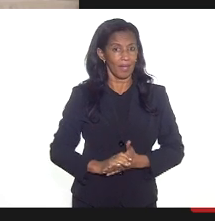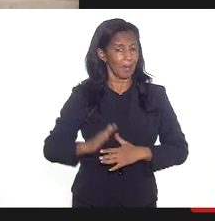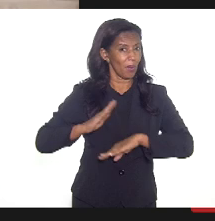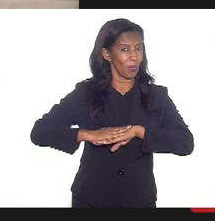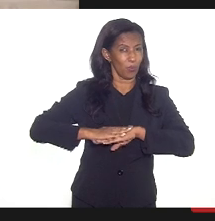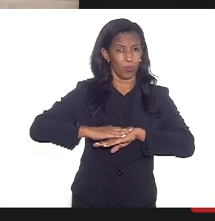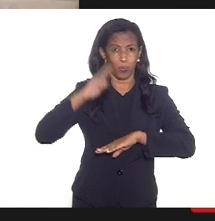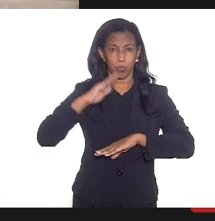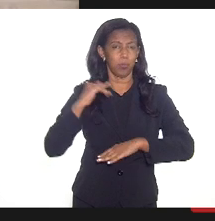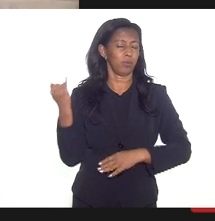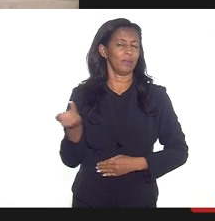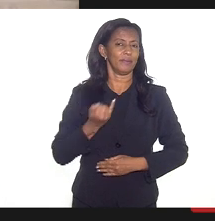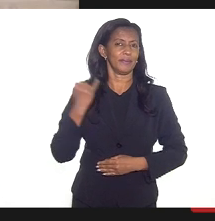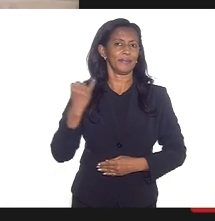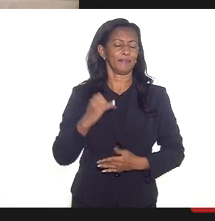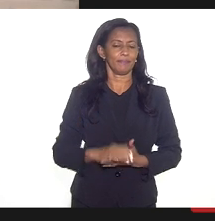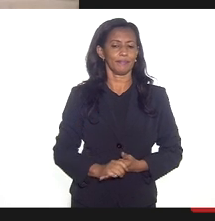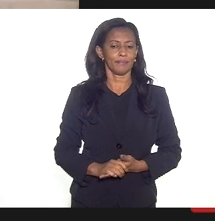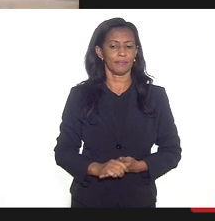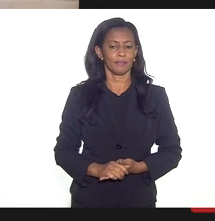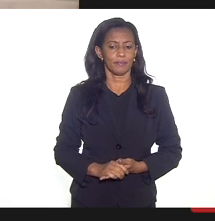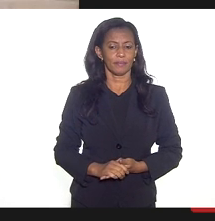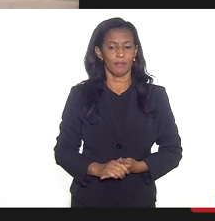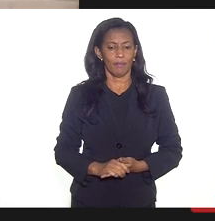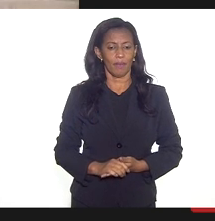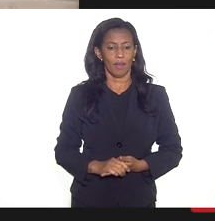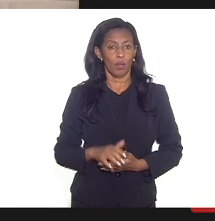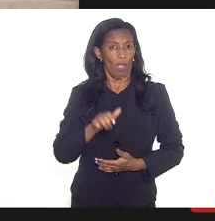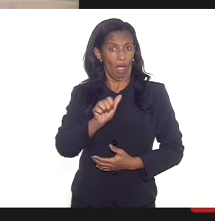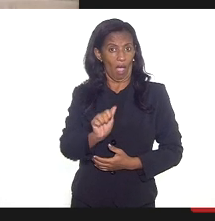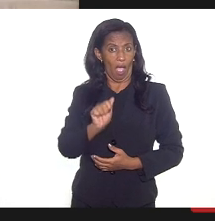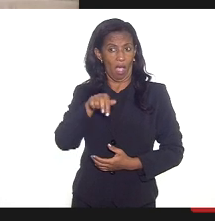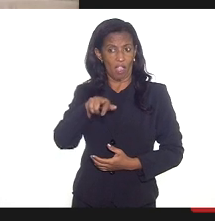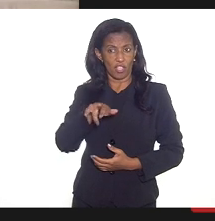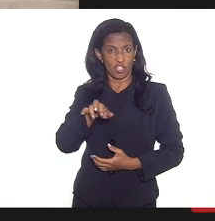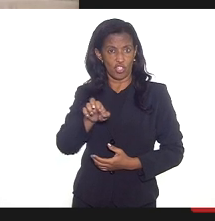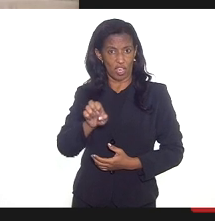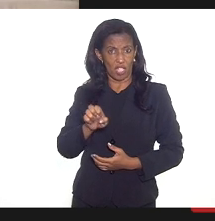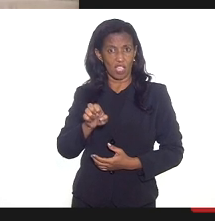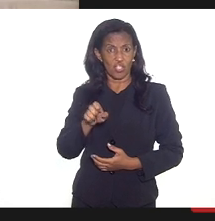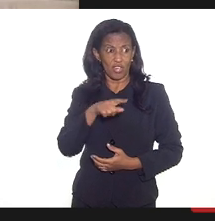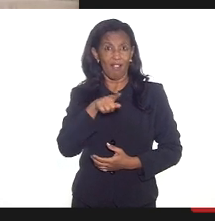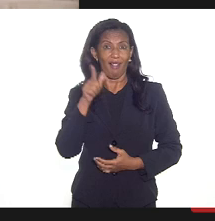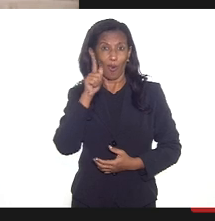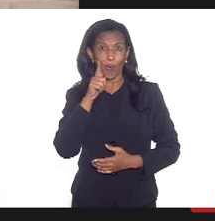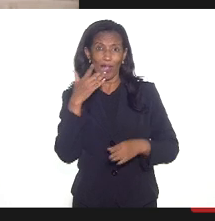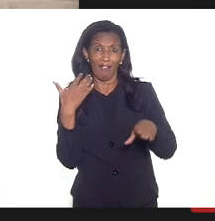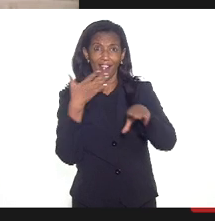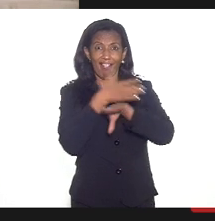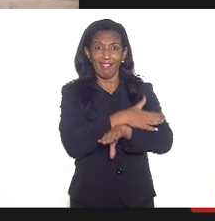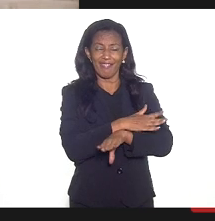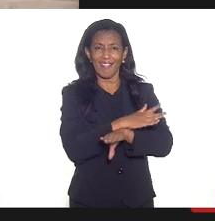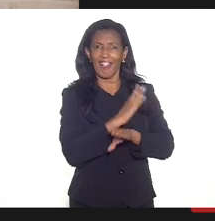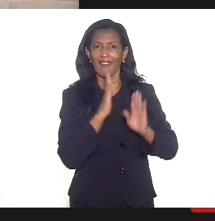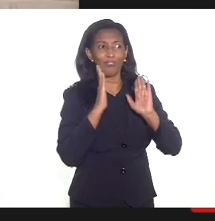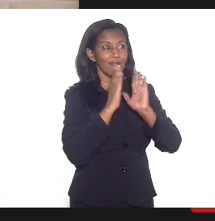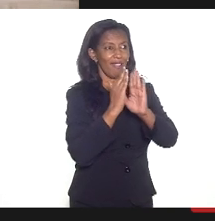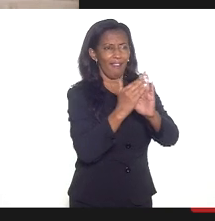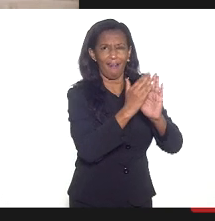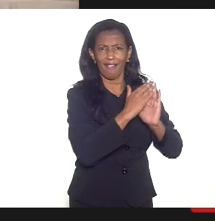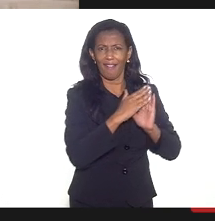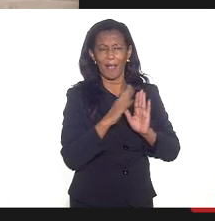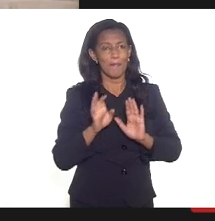suma importância. Não, os agentes de saúde, de fato, elas conseguem penetrar em todos os espaços, bem trazida